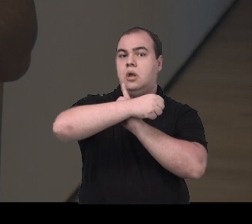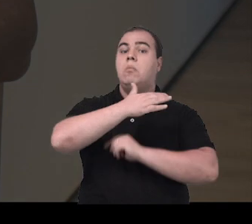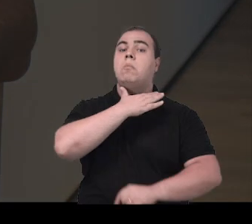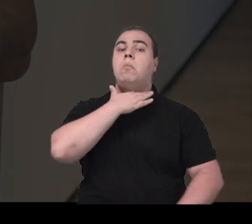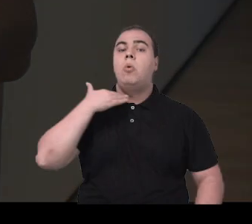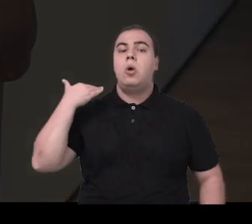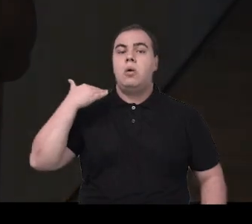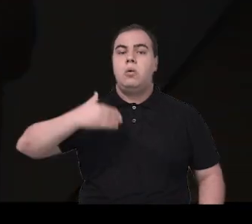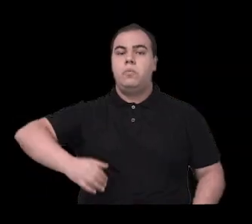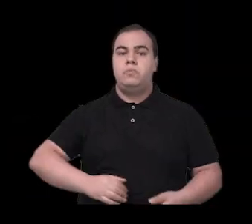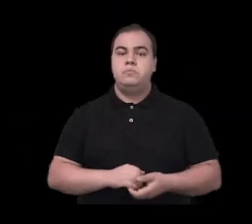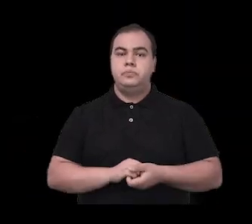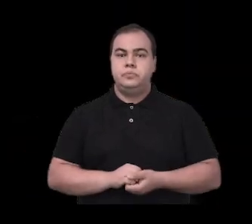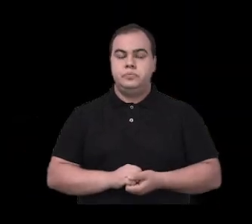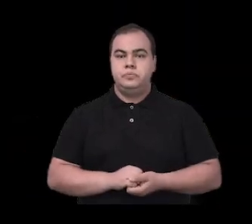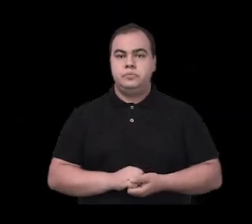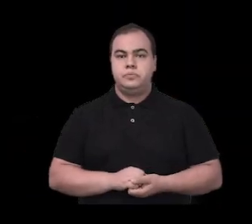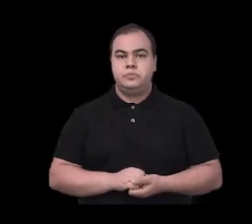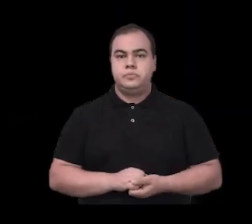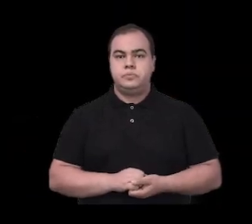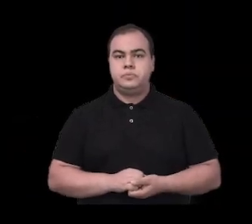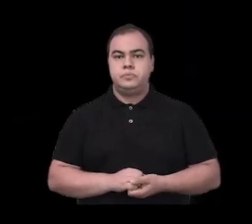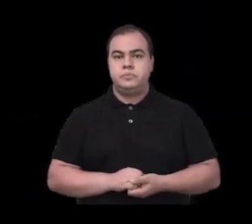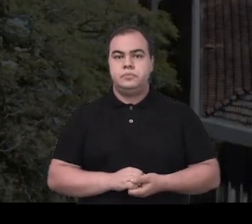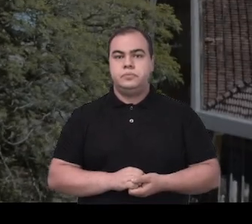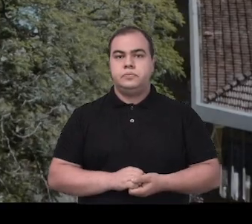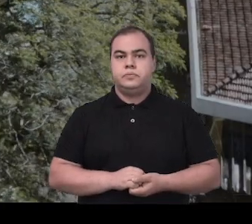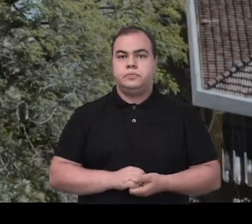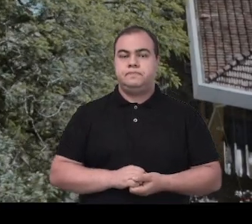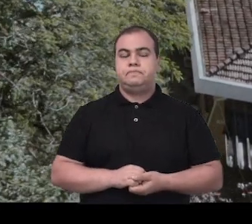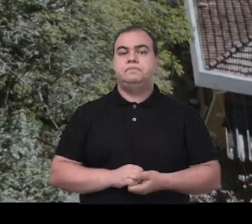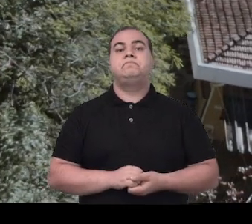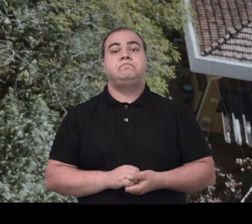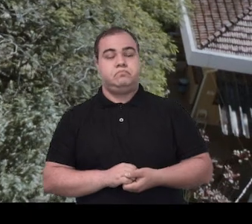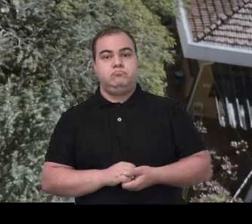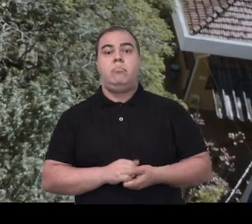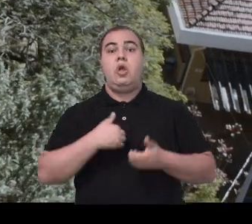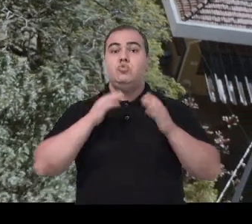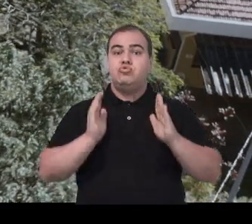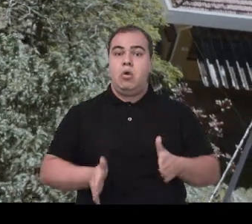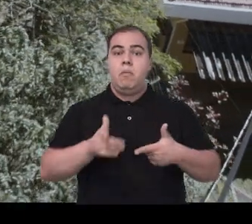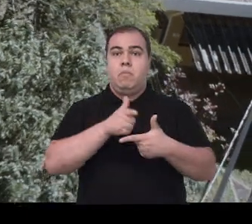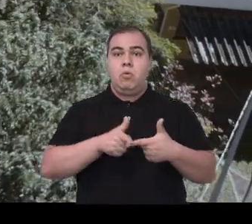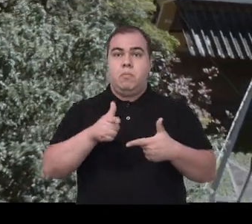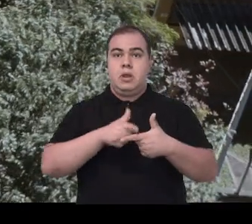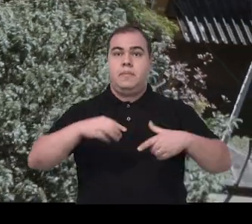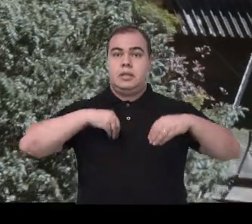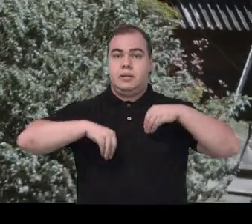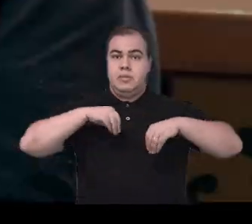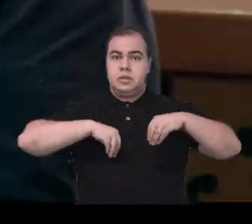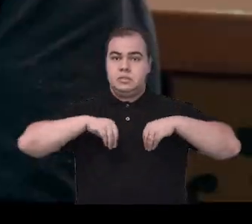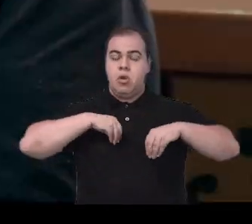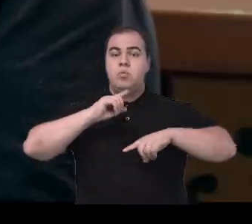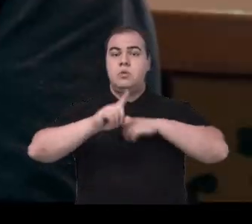e esse moço veio a falecer. As imagens seguem intercaladas entre as entrevistas, as fotografias dos lugares citados e os pacientes do